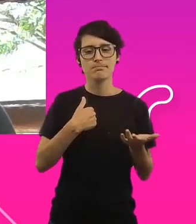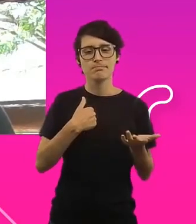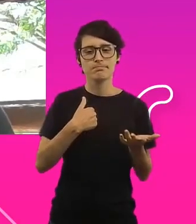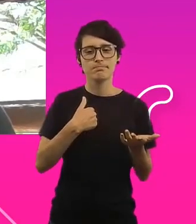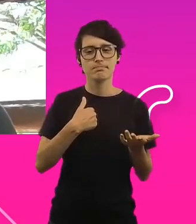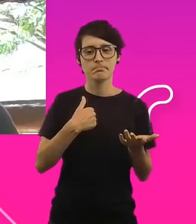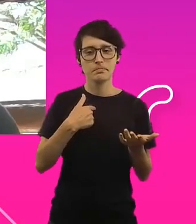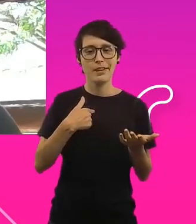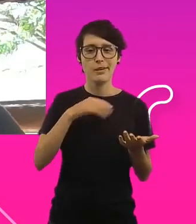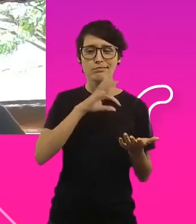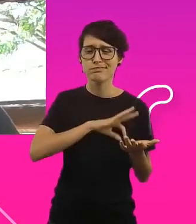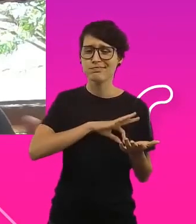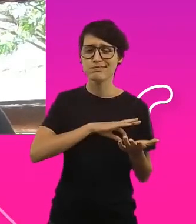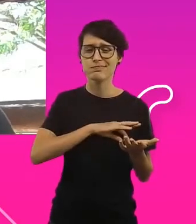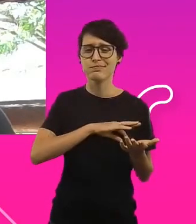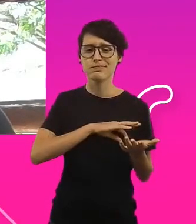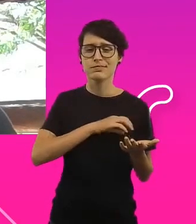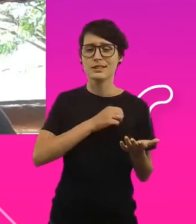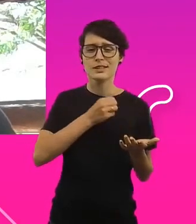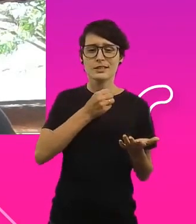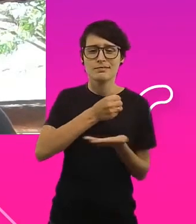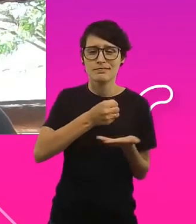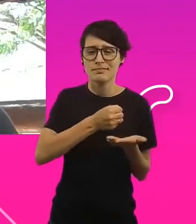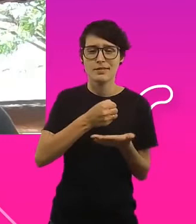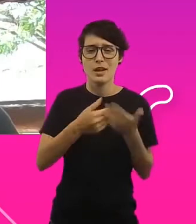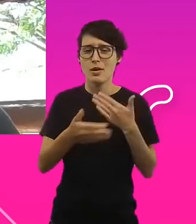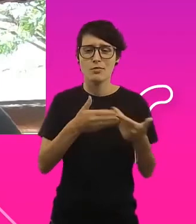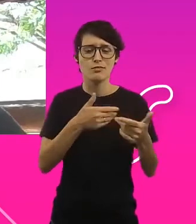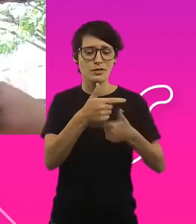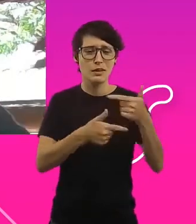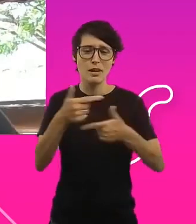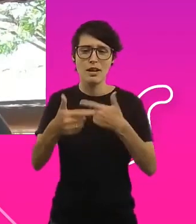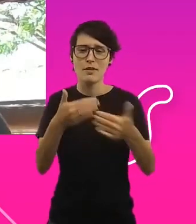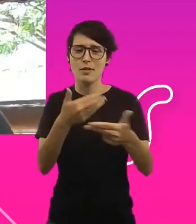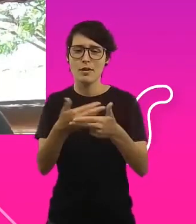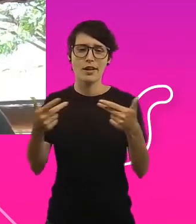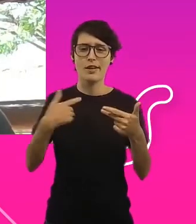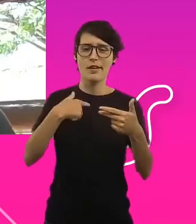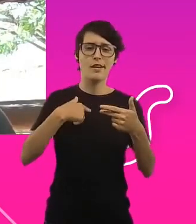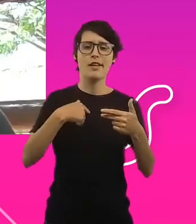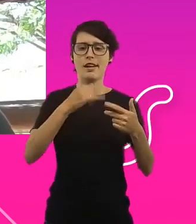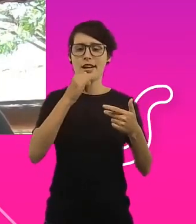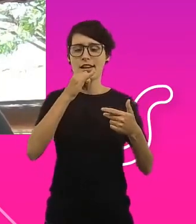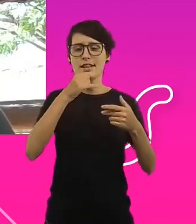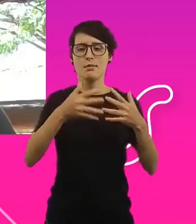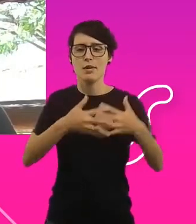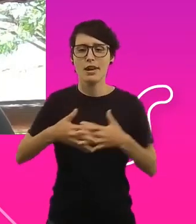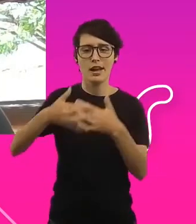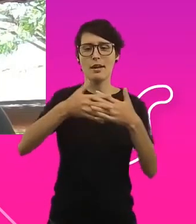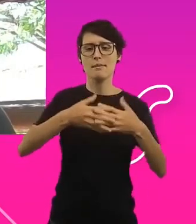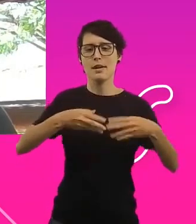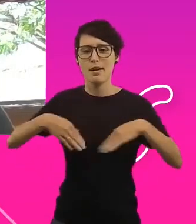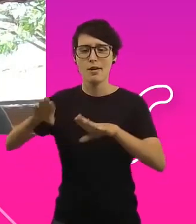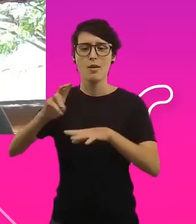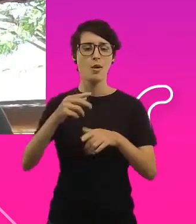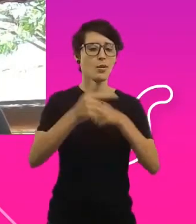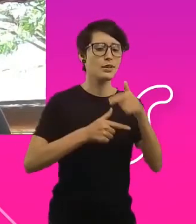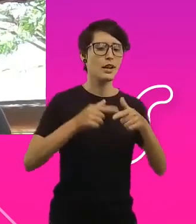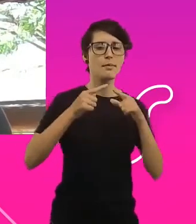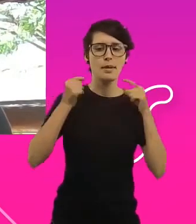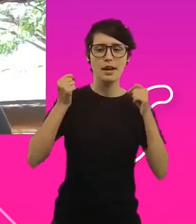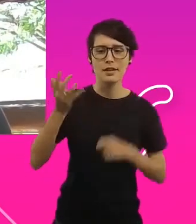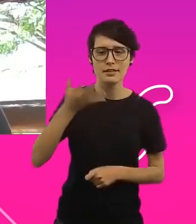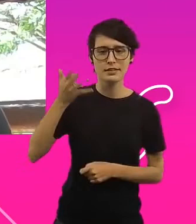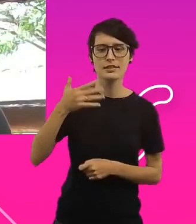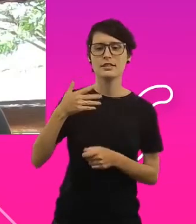muito pouco, eu trabalhava com qualquer coisa, então vai cortar grama, vai carregar caminhão, vai trabalhar de garçom. Eu ganhava R$30 por dia